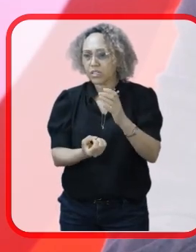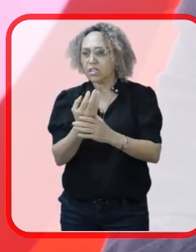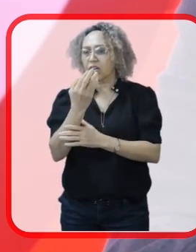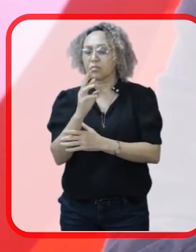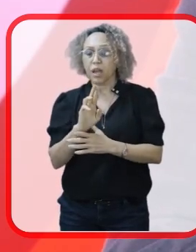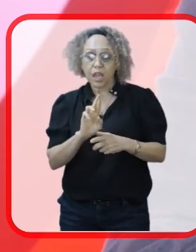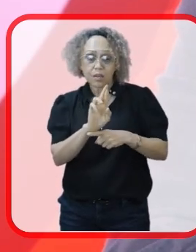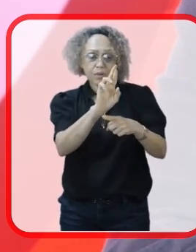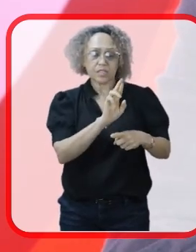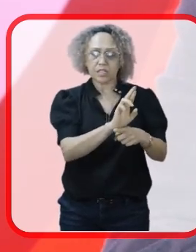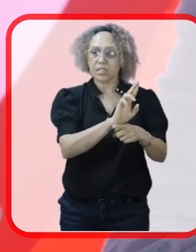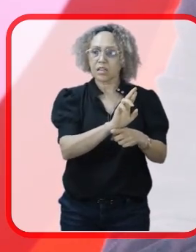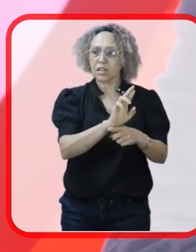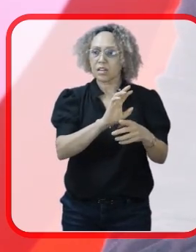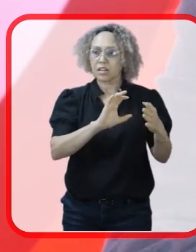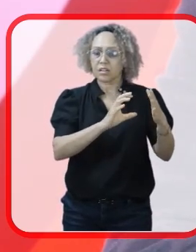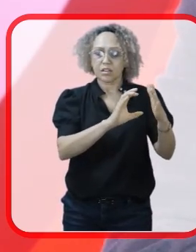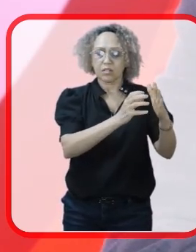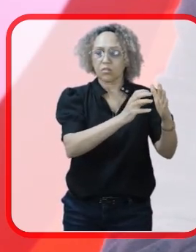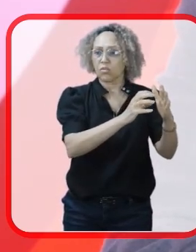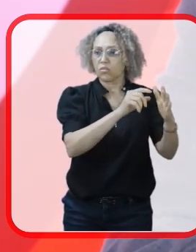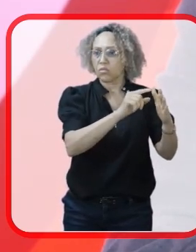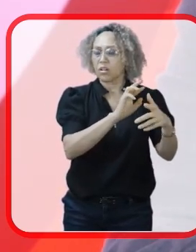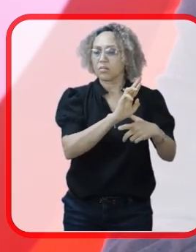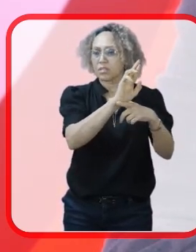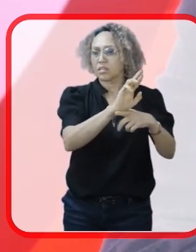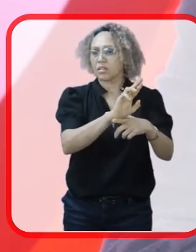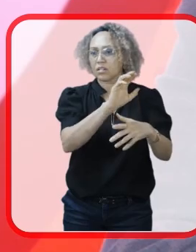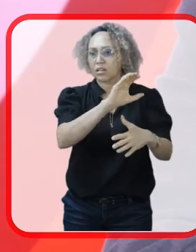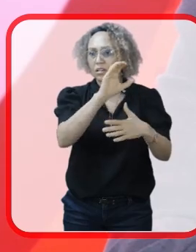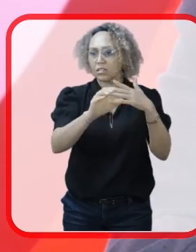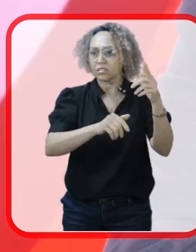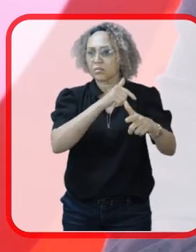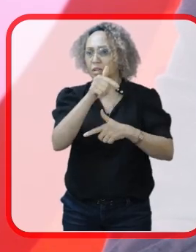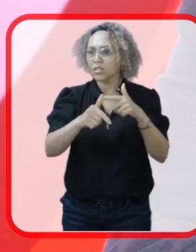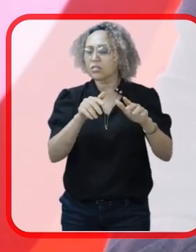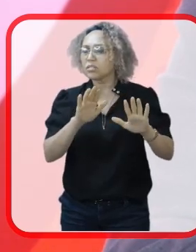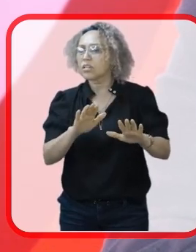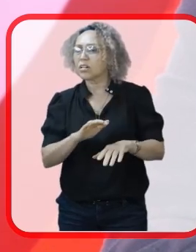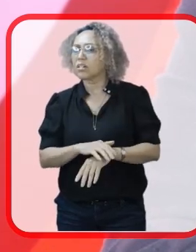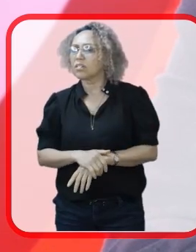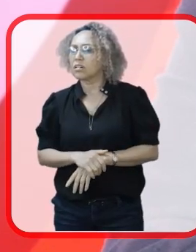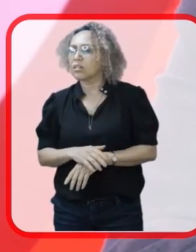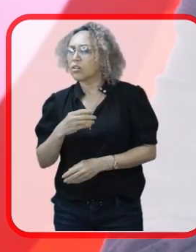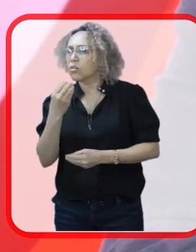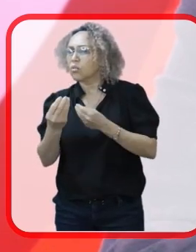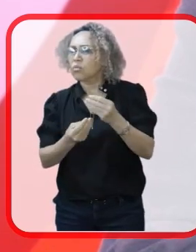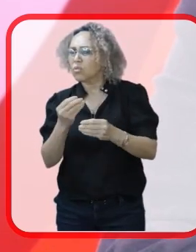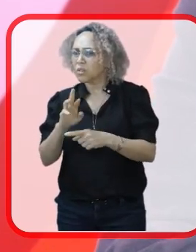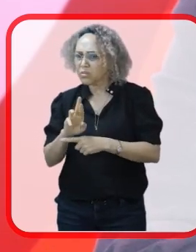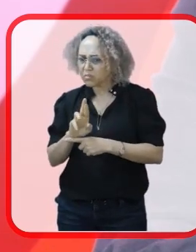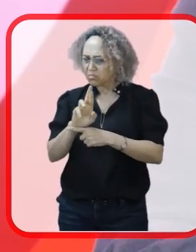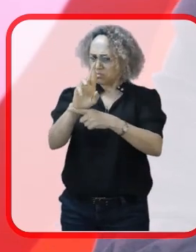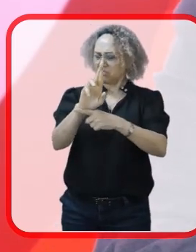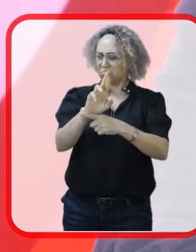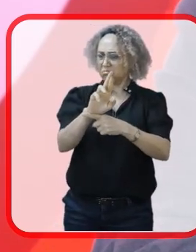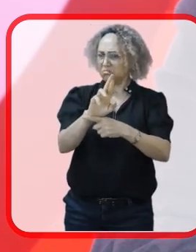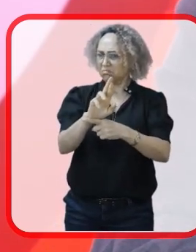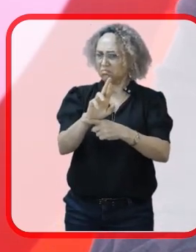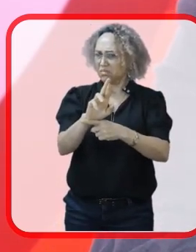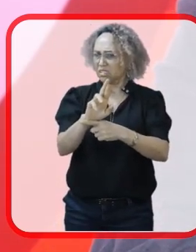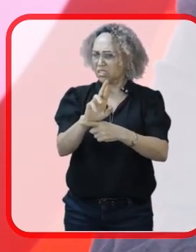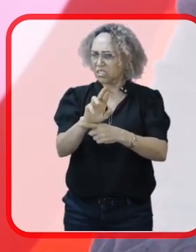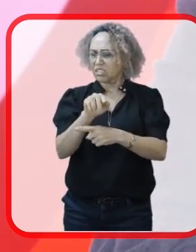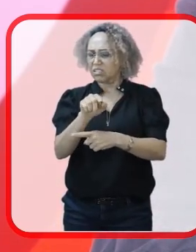podemos ser o partido, nem tampouco o movimento sindical pode ser o representante dos empregados, só daqueles que têm vínculo,